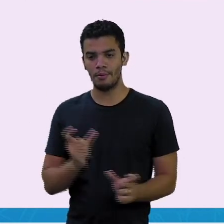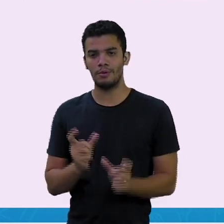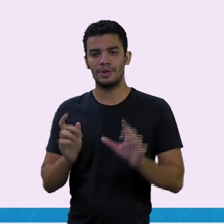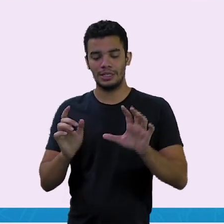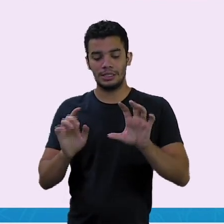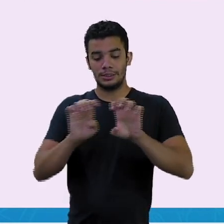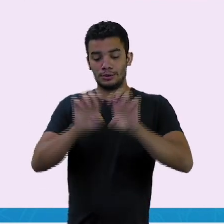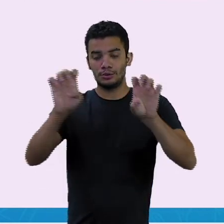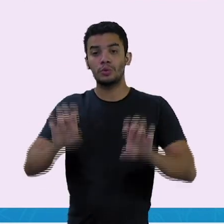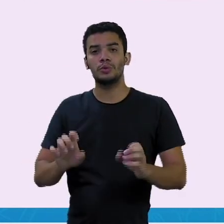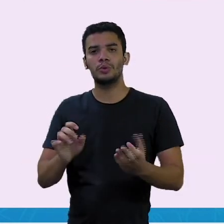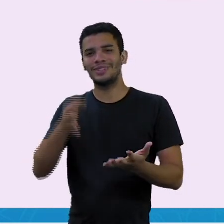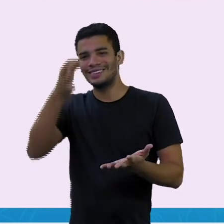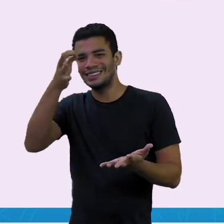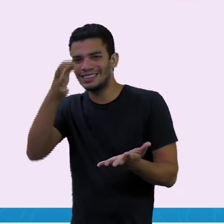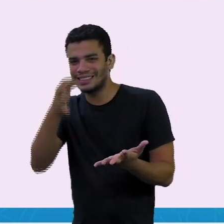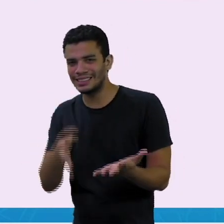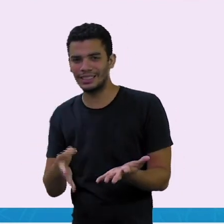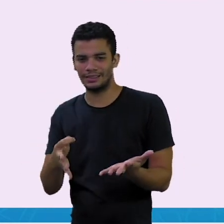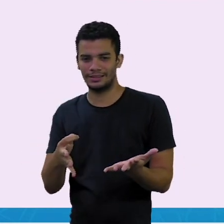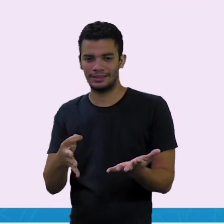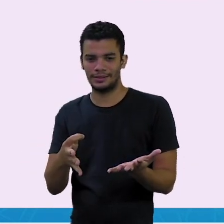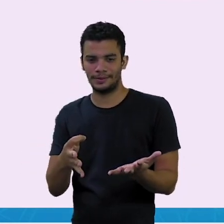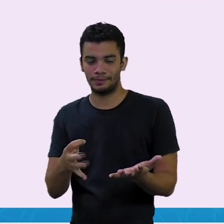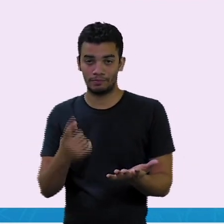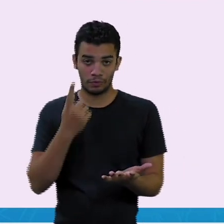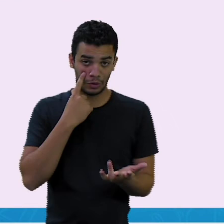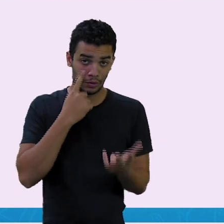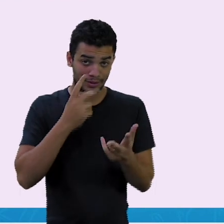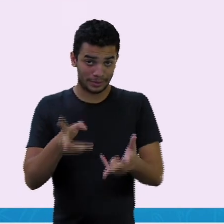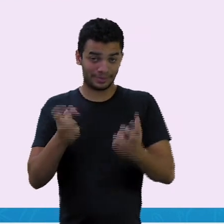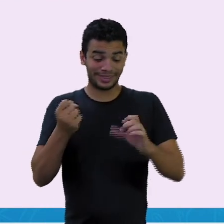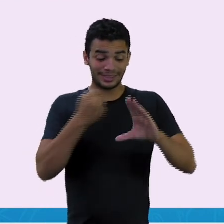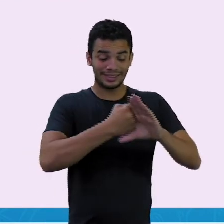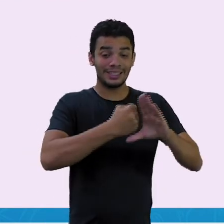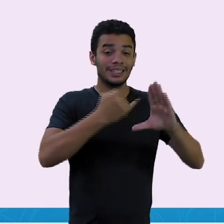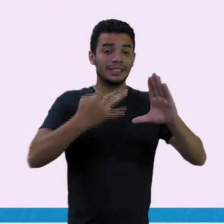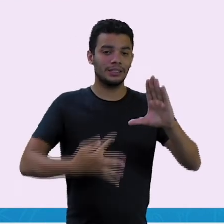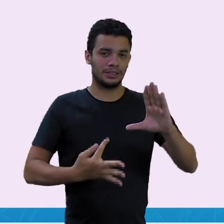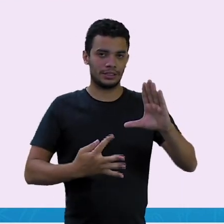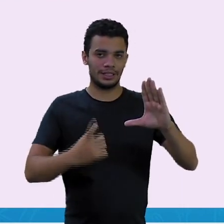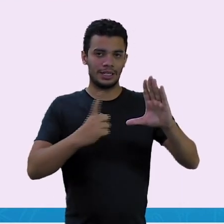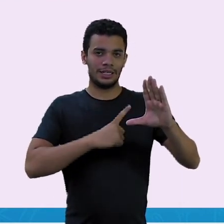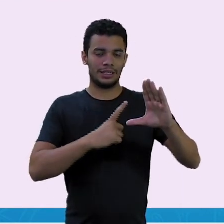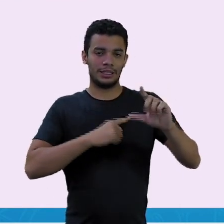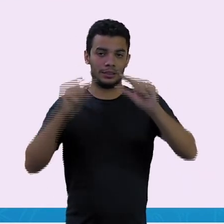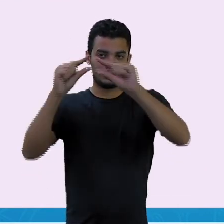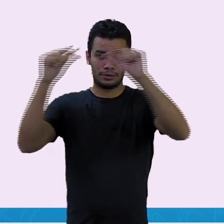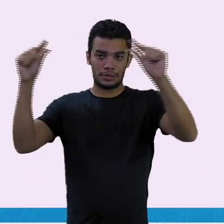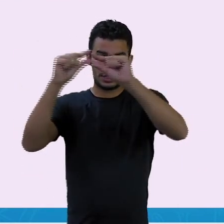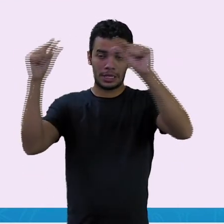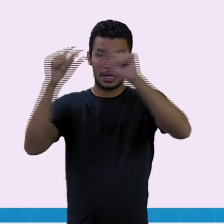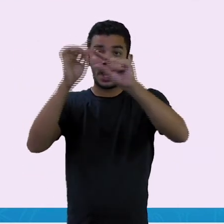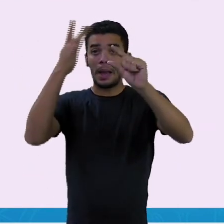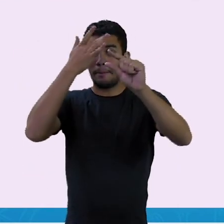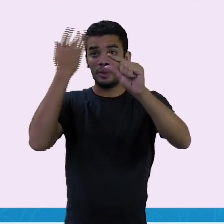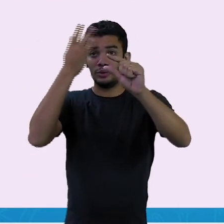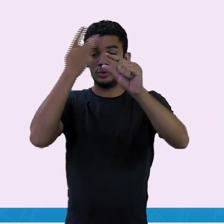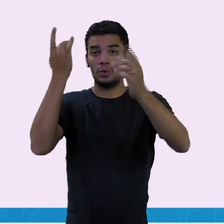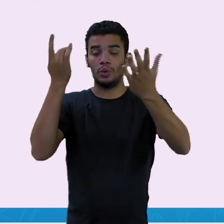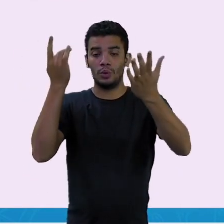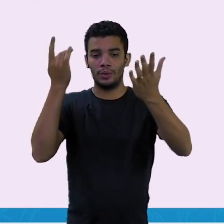suas características. Eu tenho aqui o remetente, o destinatário, a